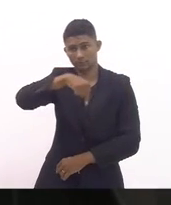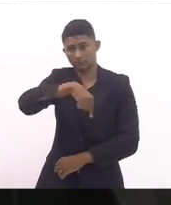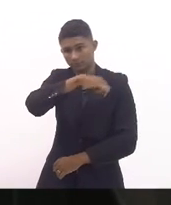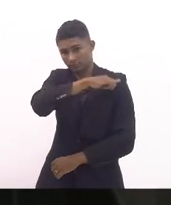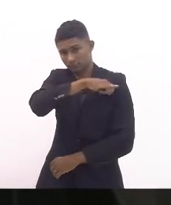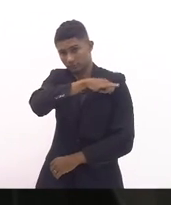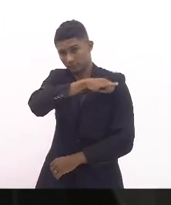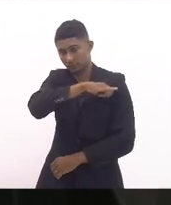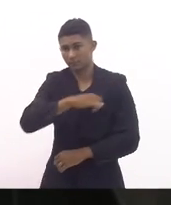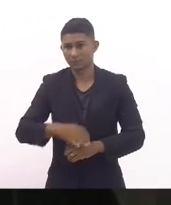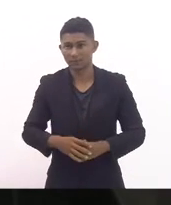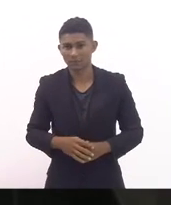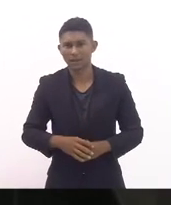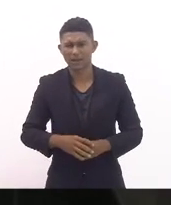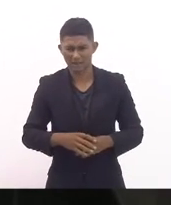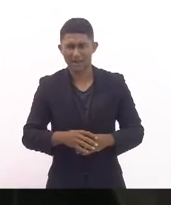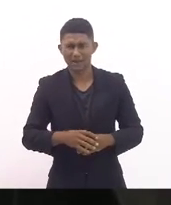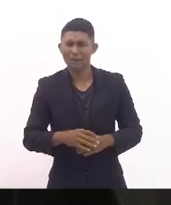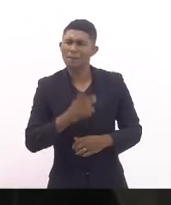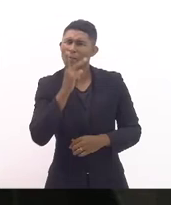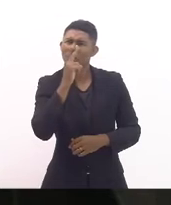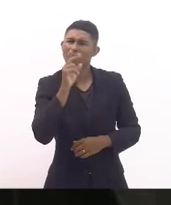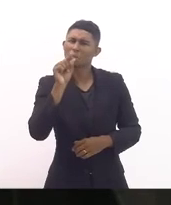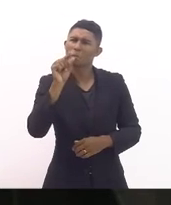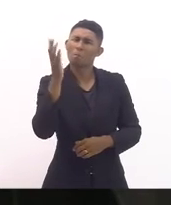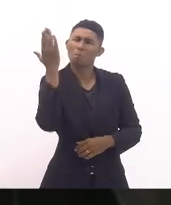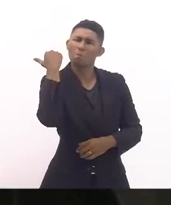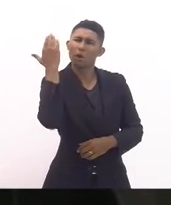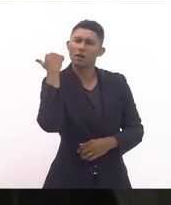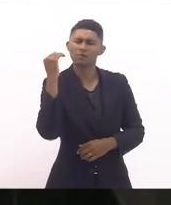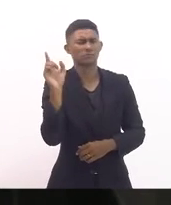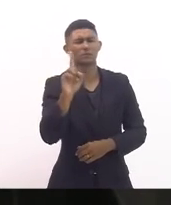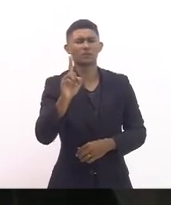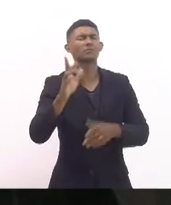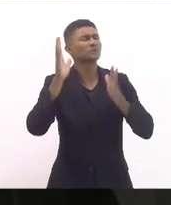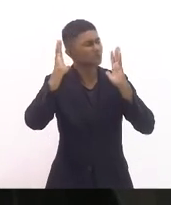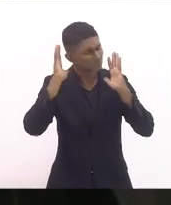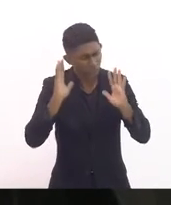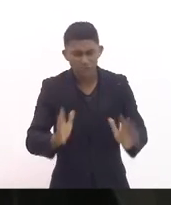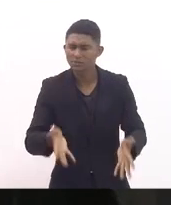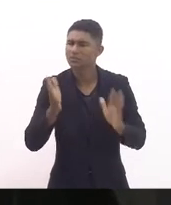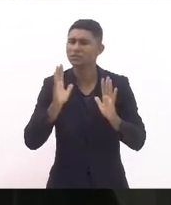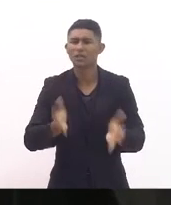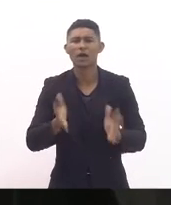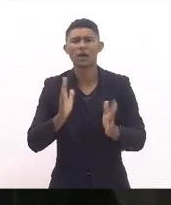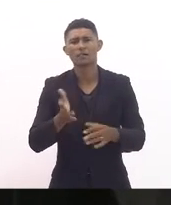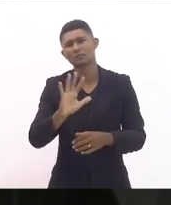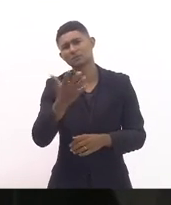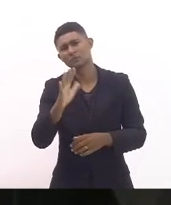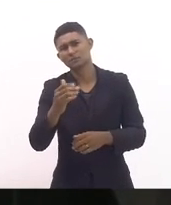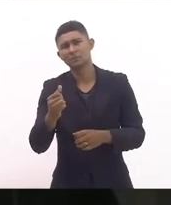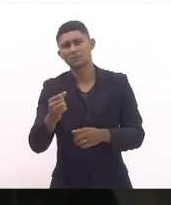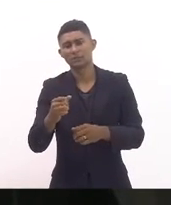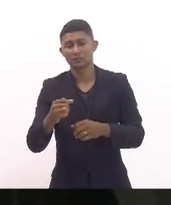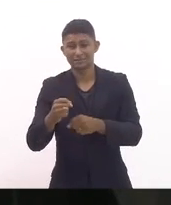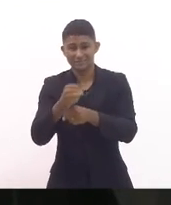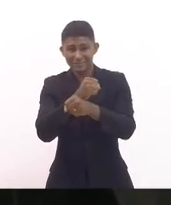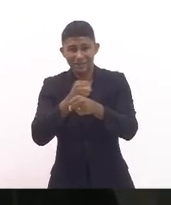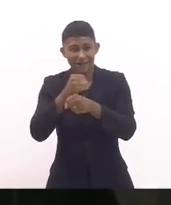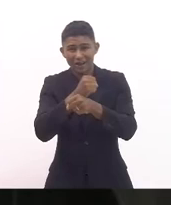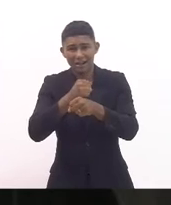não é fenômeno recente não é fenômeno recente já pelo menos três ou quatro décadas